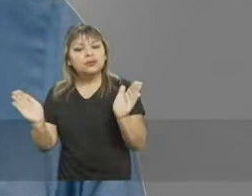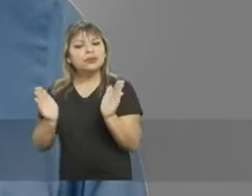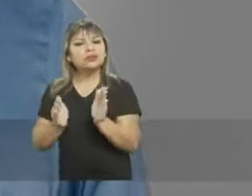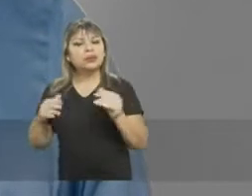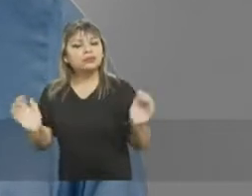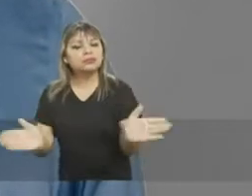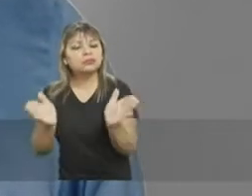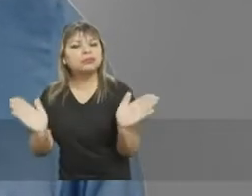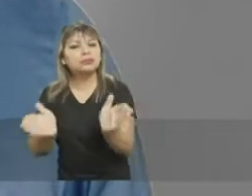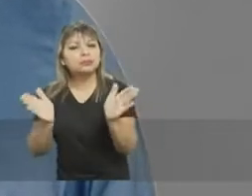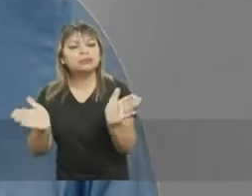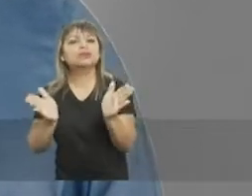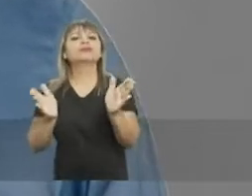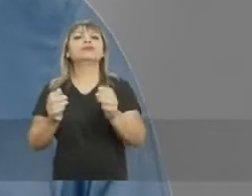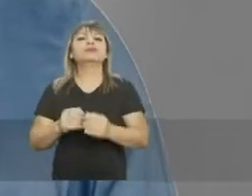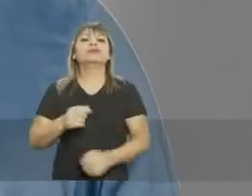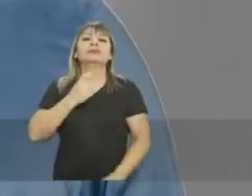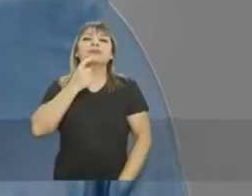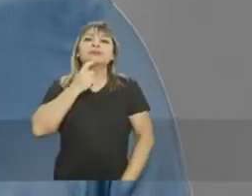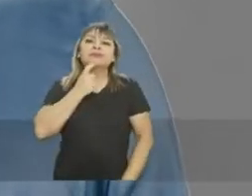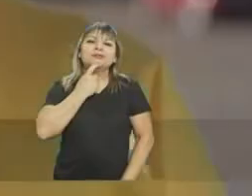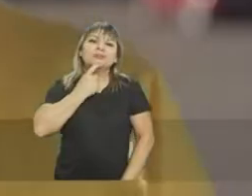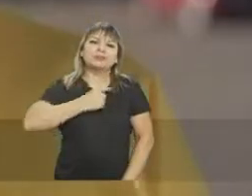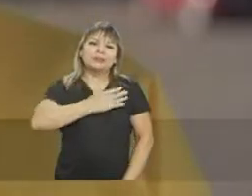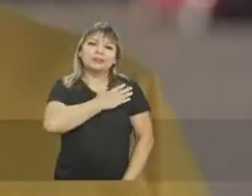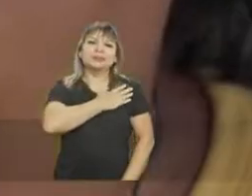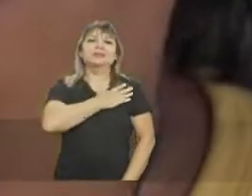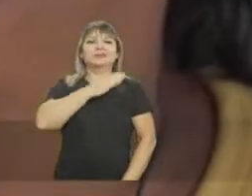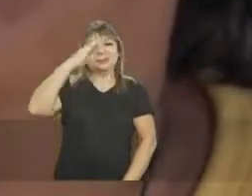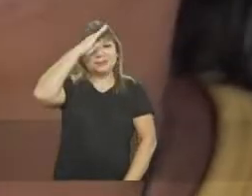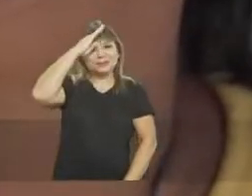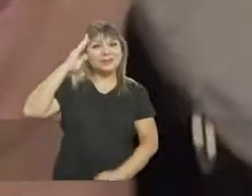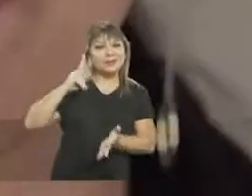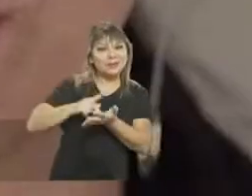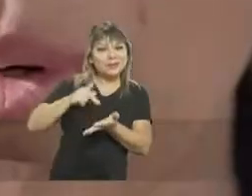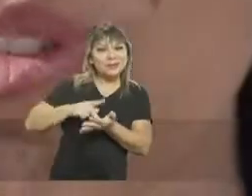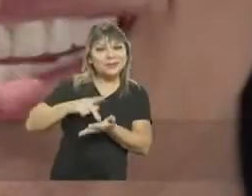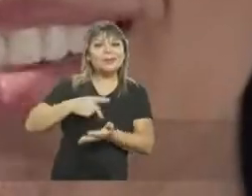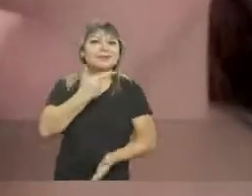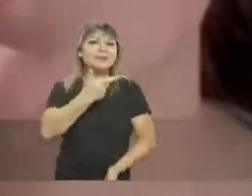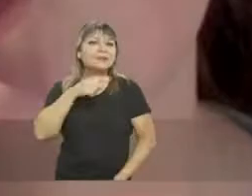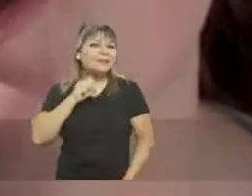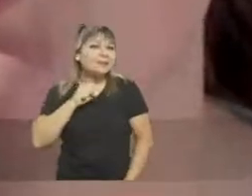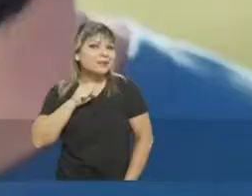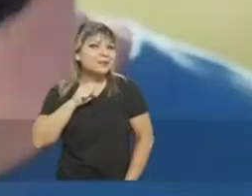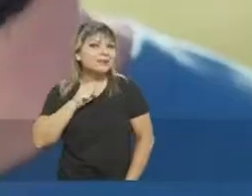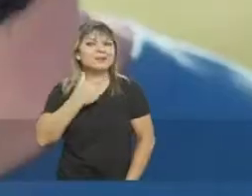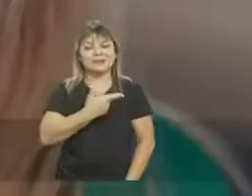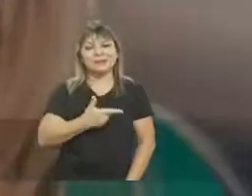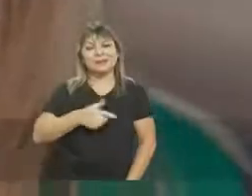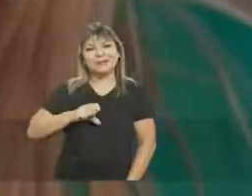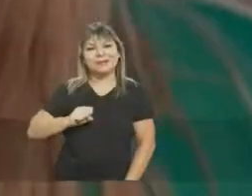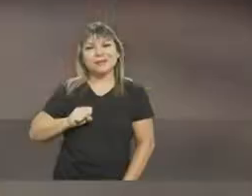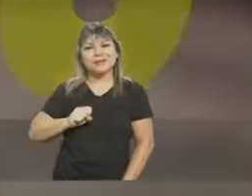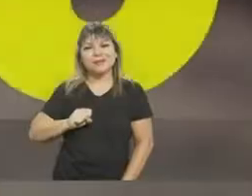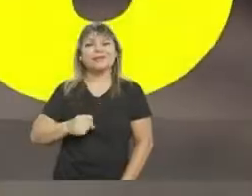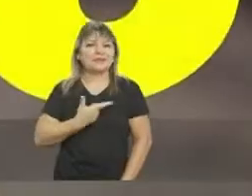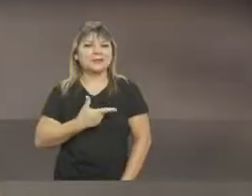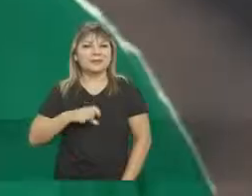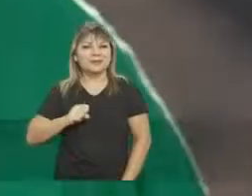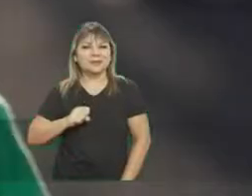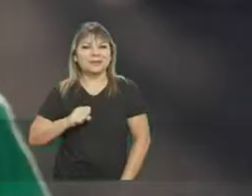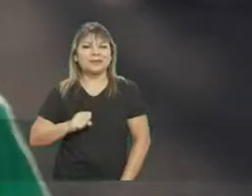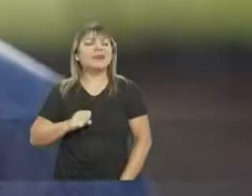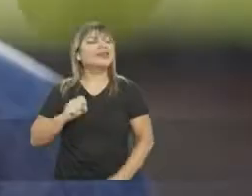também os pequenos e médios empreendedores. Bolsonaro de verdade é Capitão Contar. É 28. 28. 28.